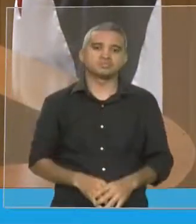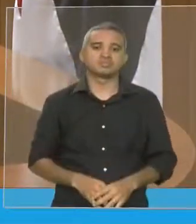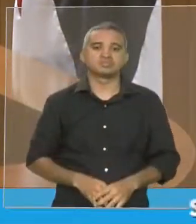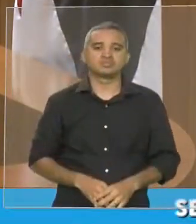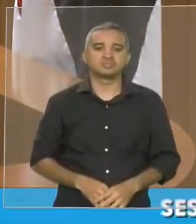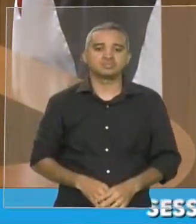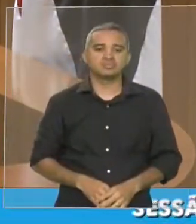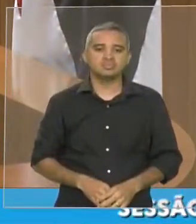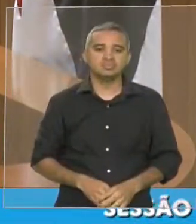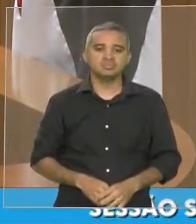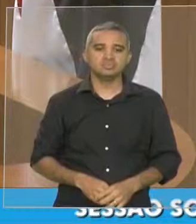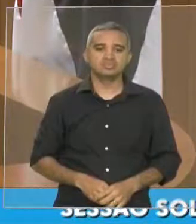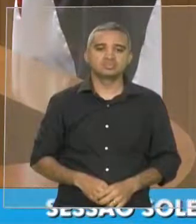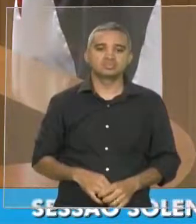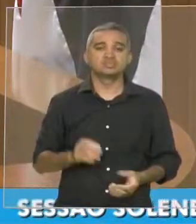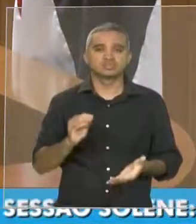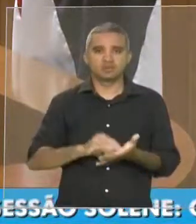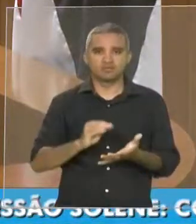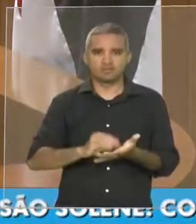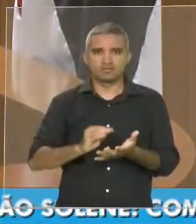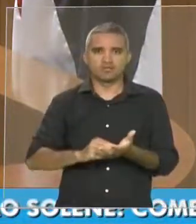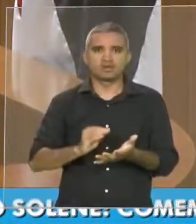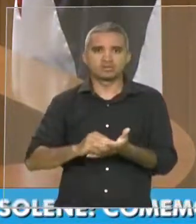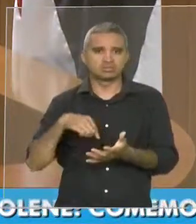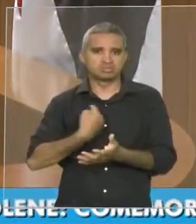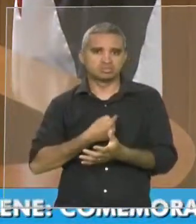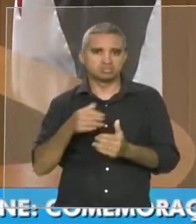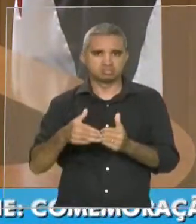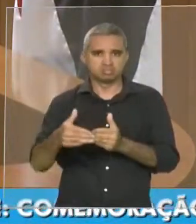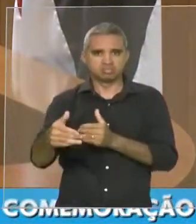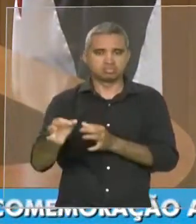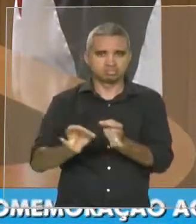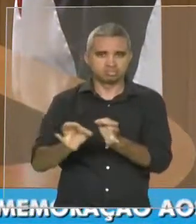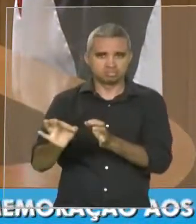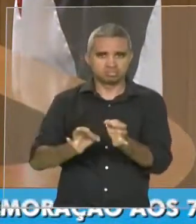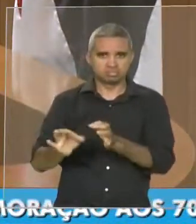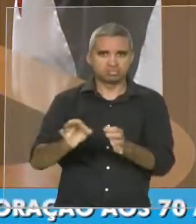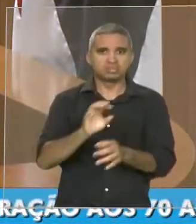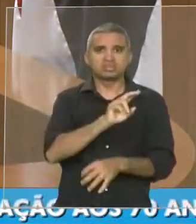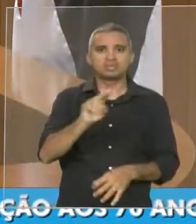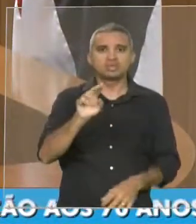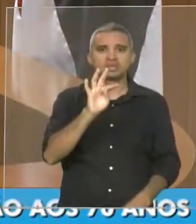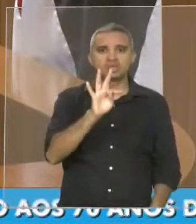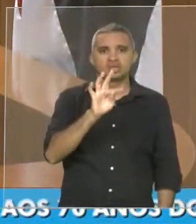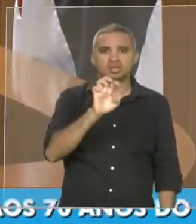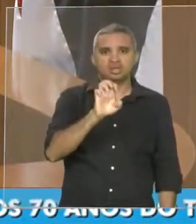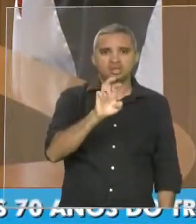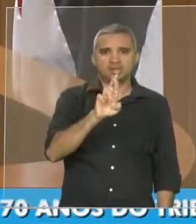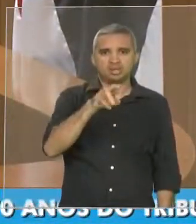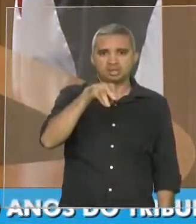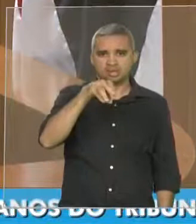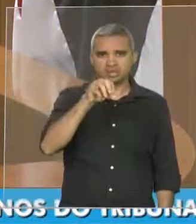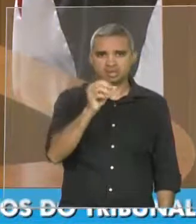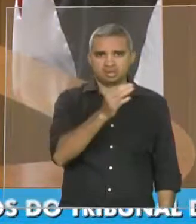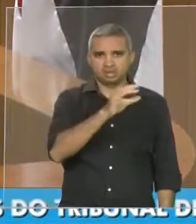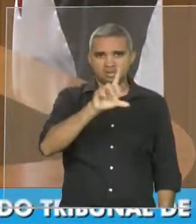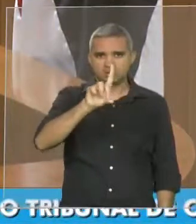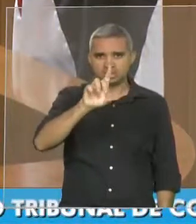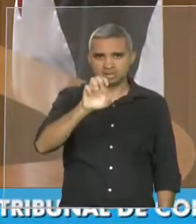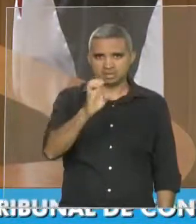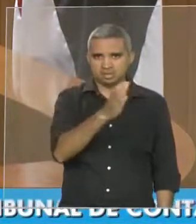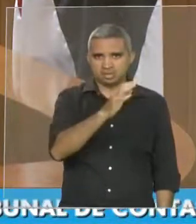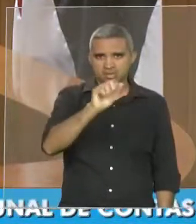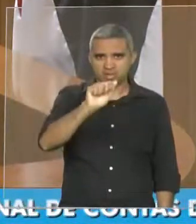evoluir para trabalharmos o chamado termo de ajustamento de gestão. O de ouvidoria, está aqui o nosso ouvidor.